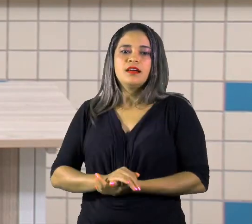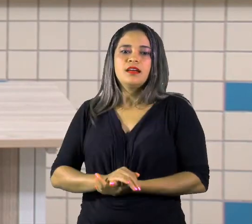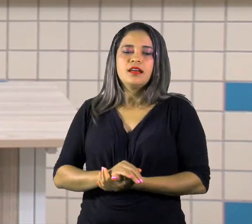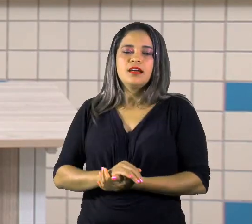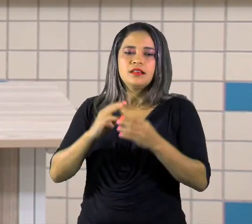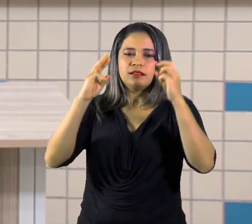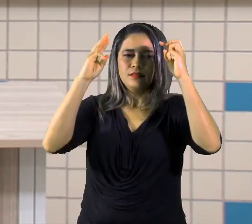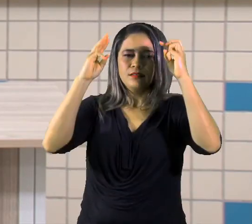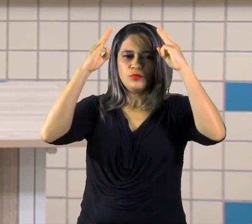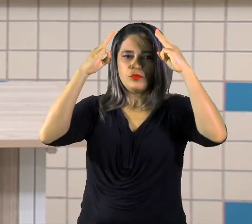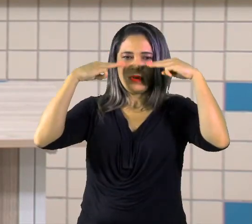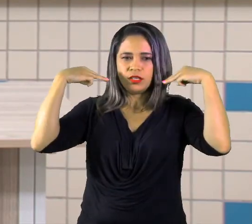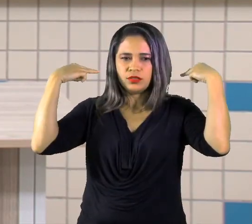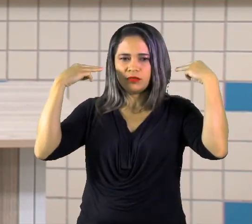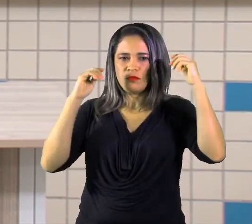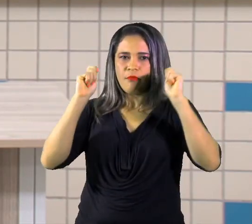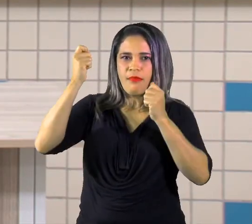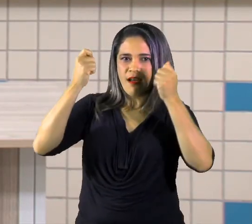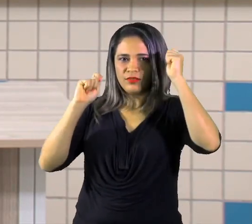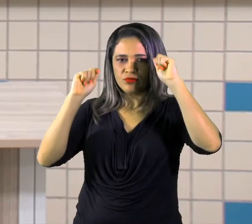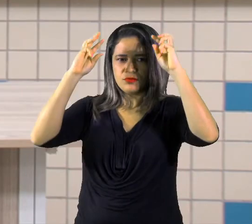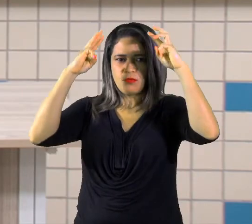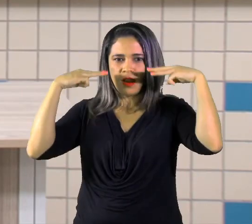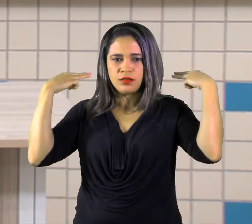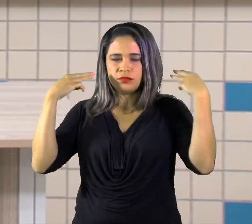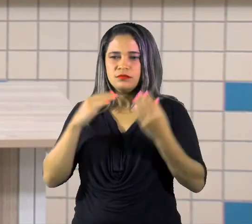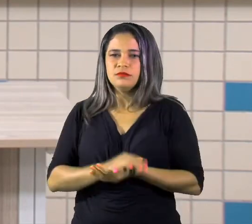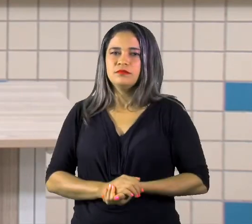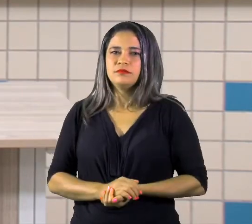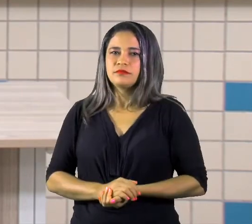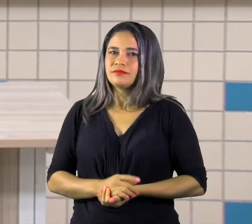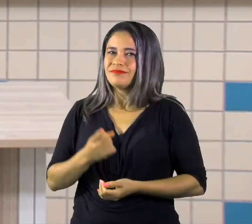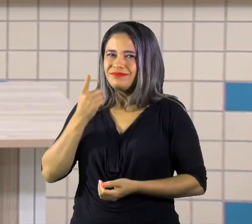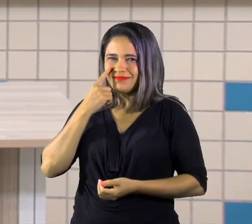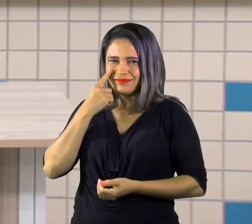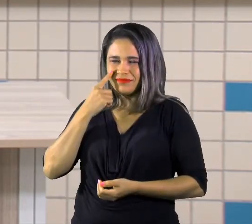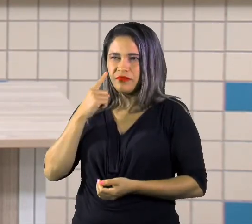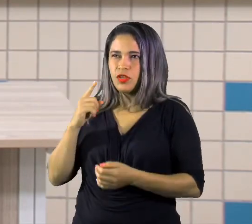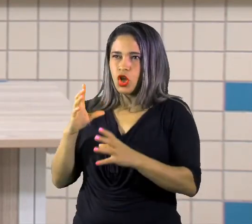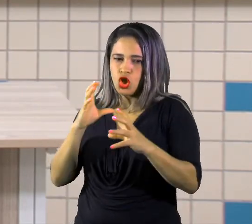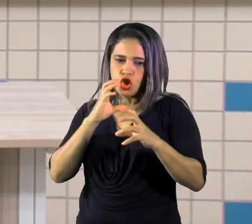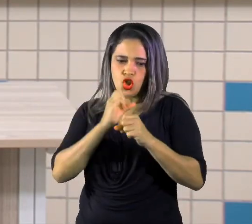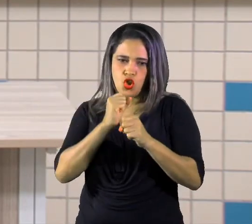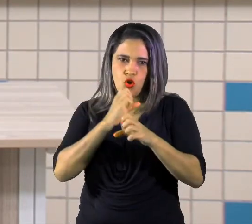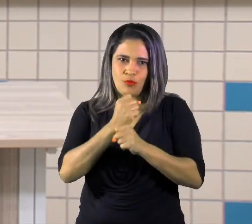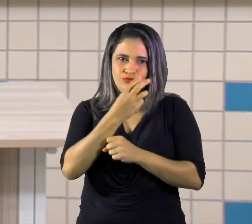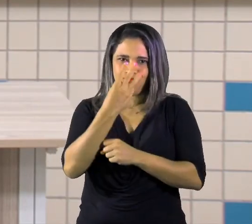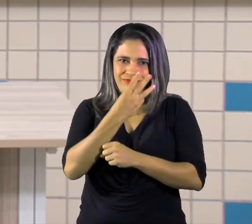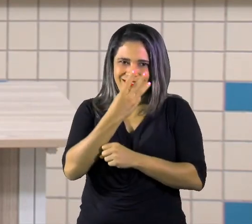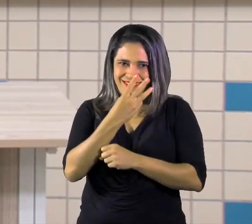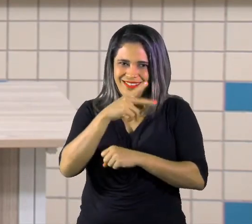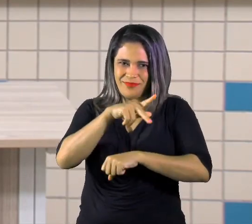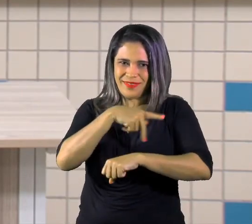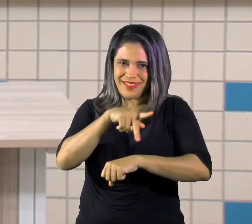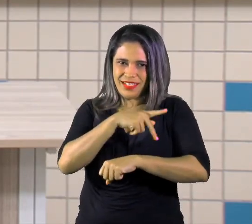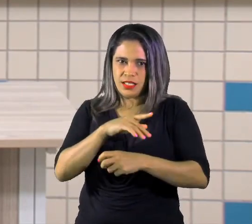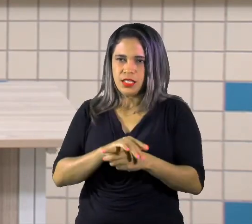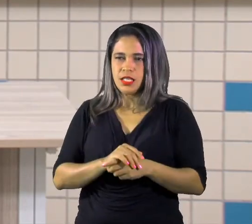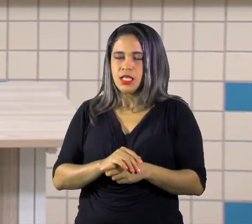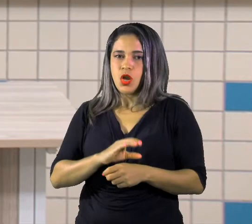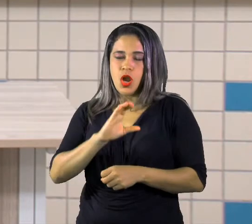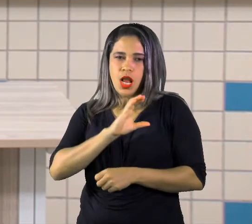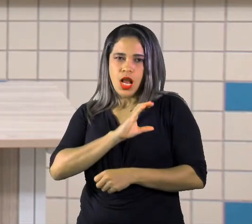de como é que é a economia dos Estados Unidos, se você for somar a economia dos 3, é como se o Canadá ele só